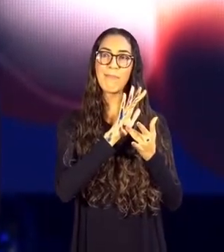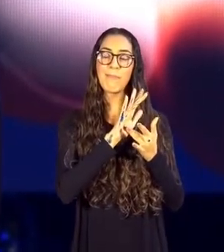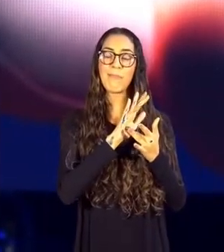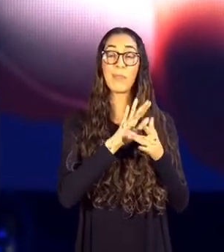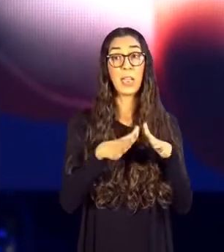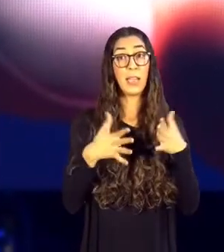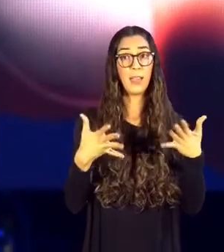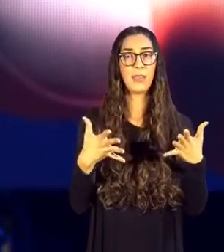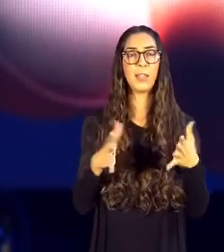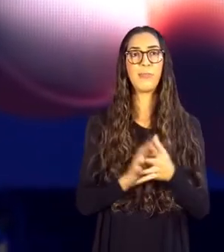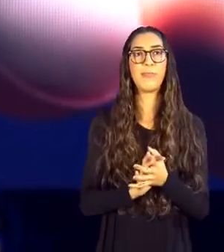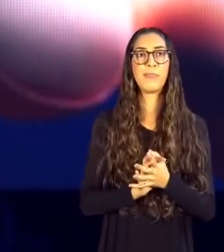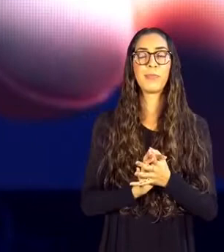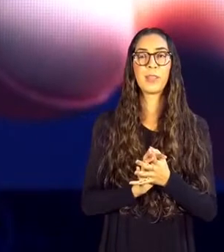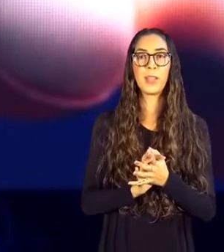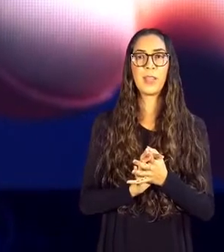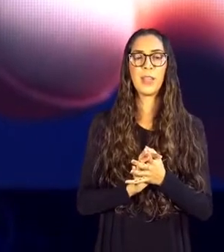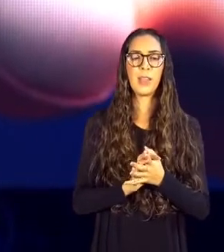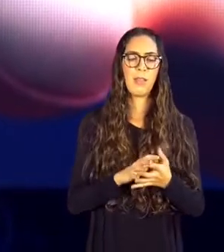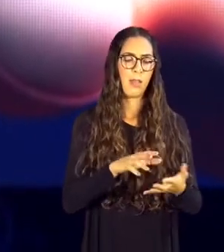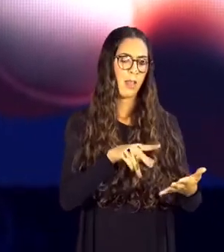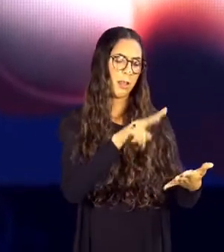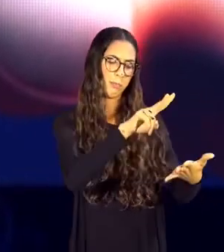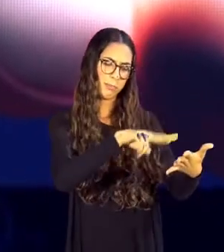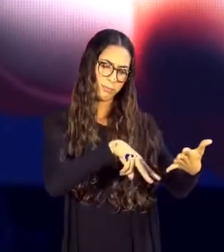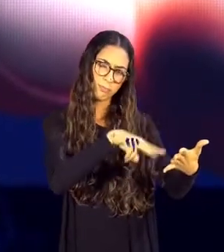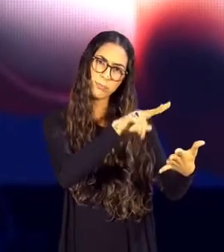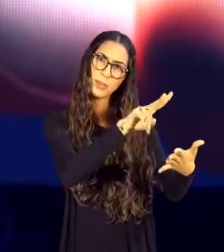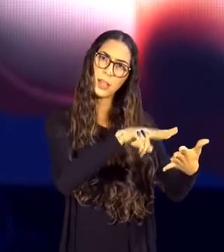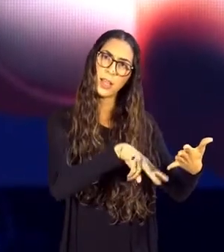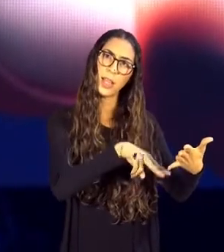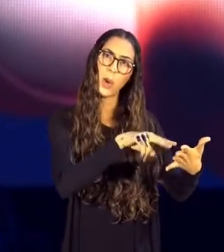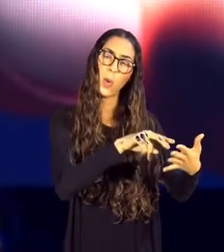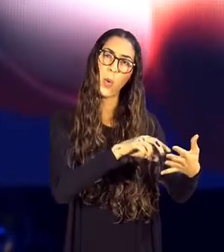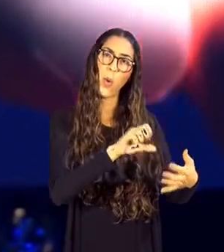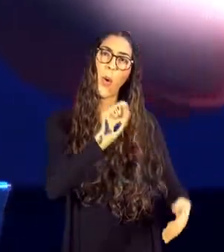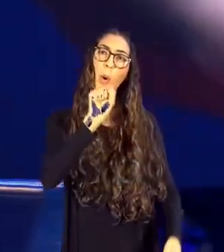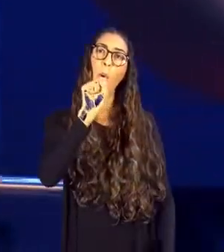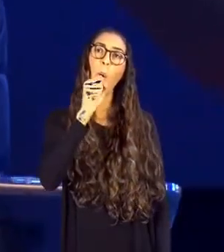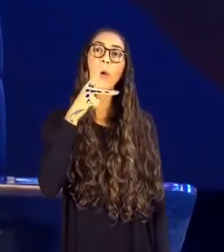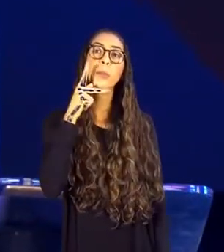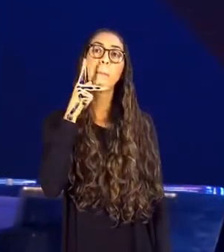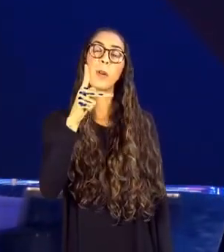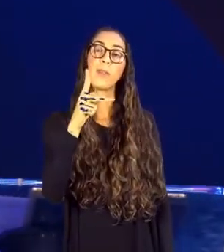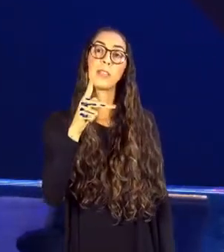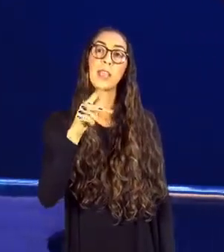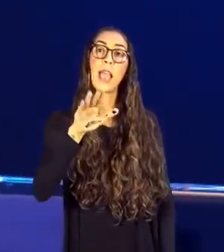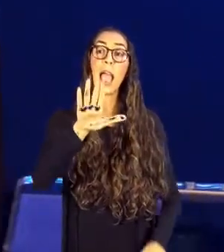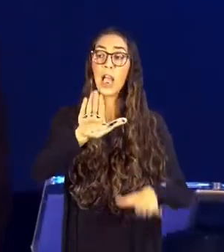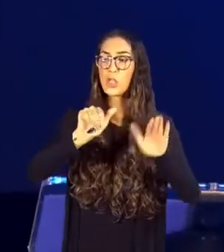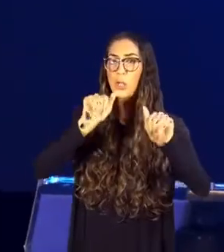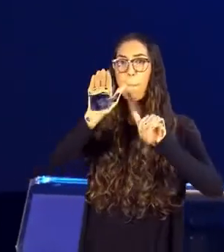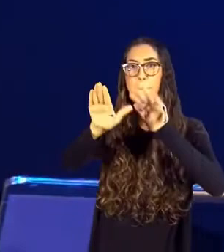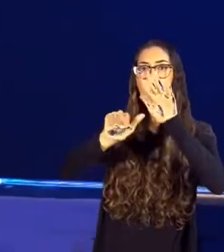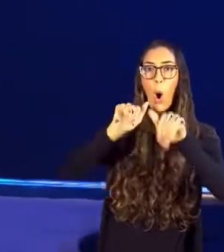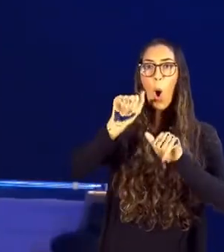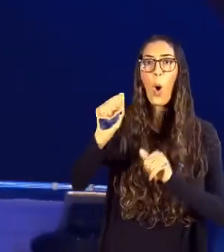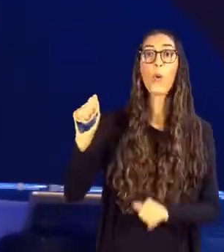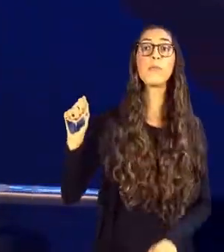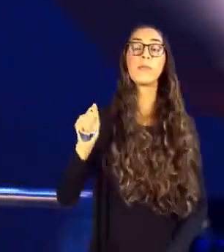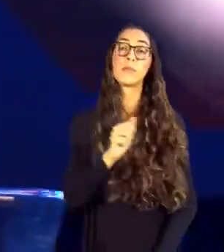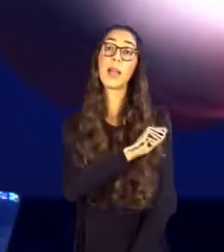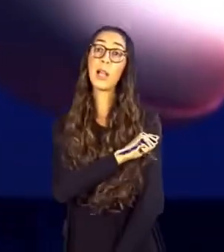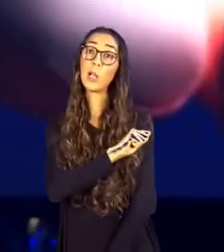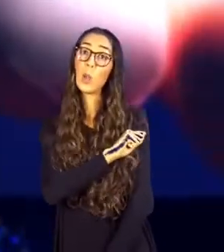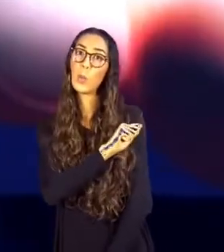pegou 8 profecias e chamou 600 alunos matemáticos estudiosos, falou: vamos estudar